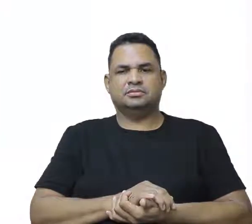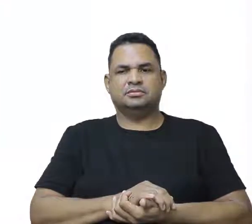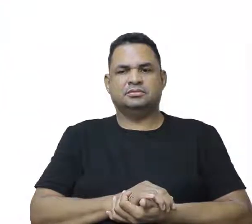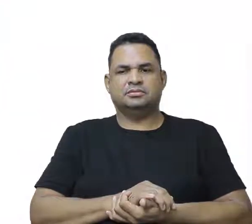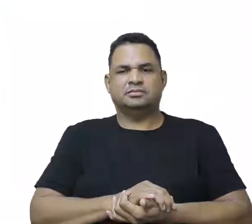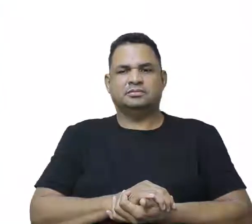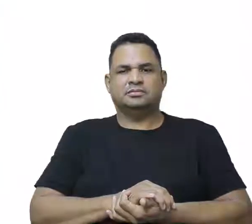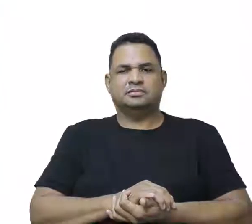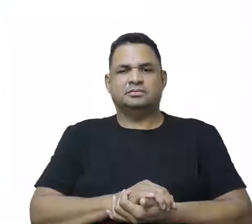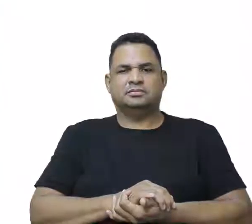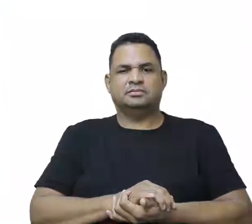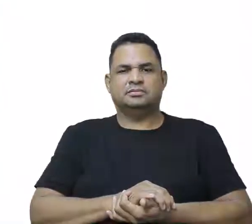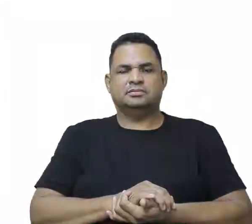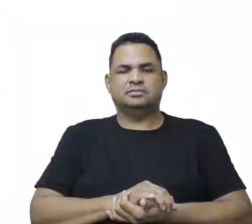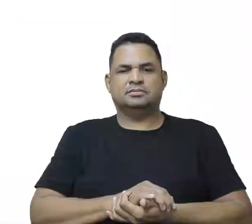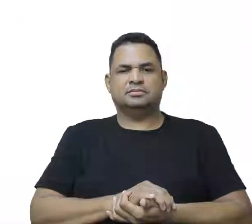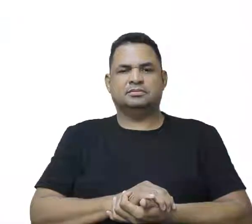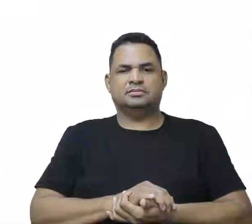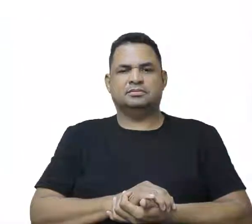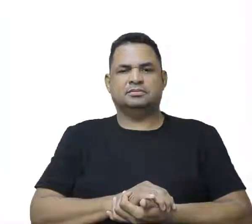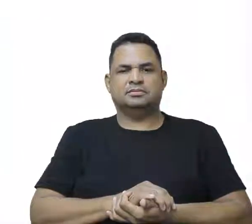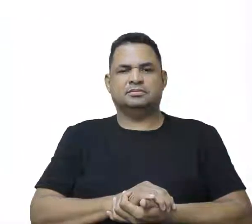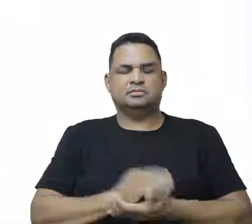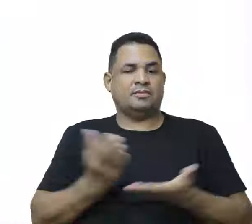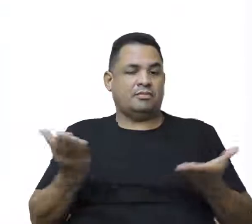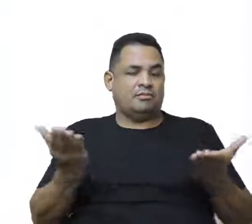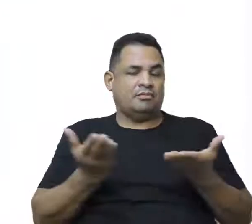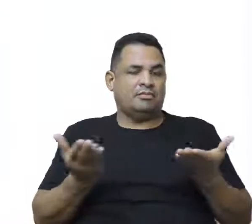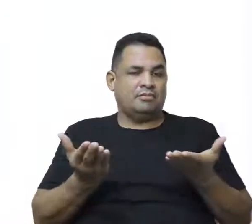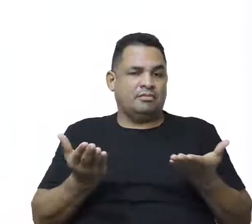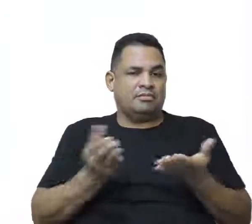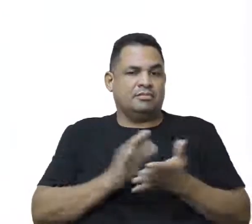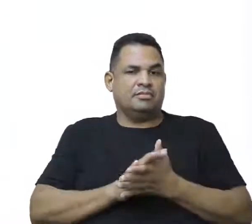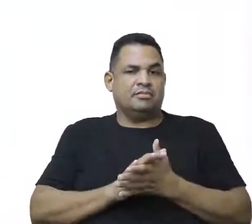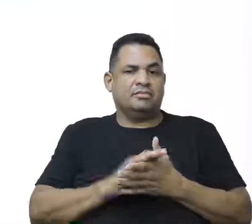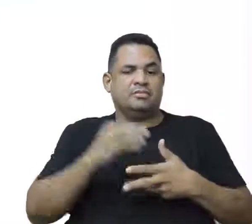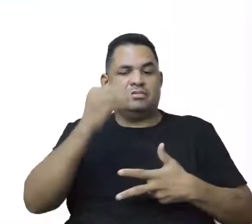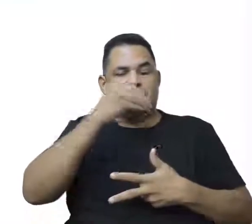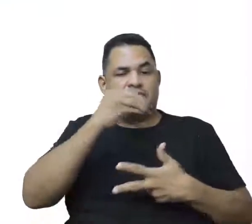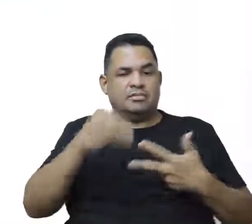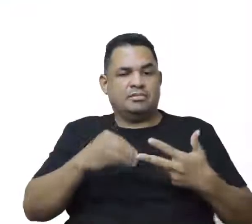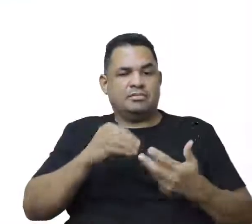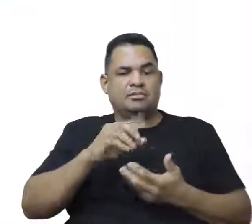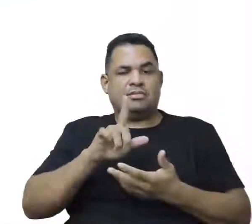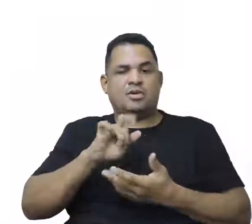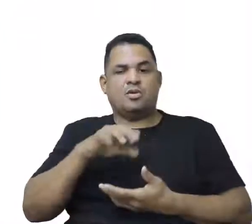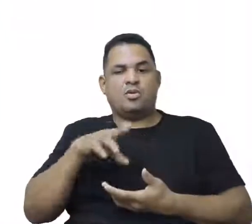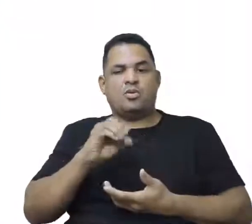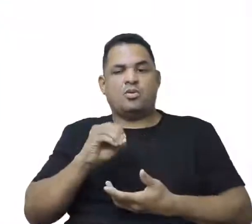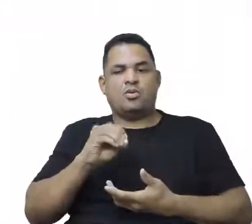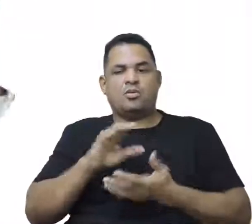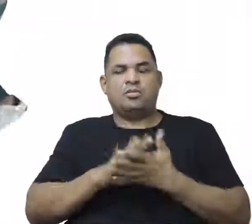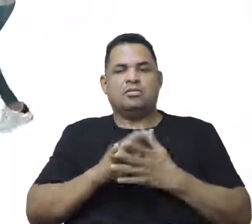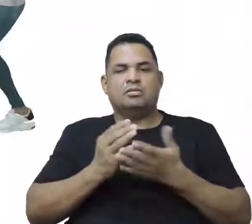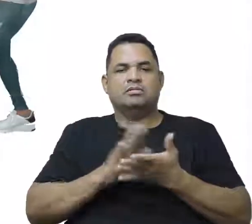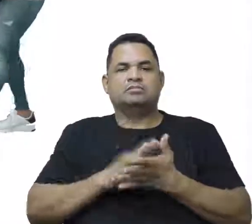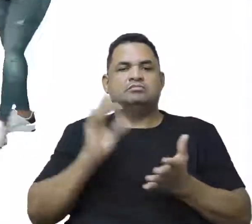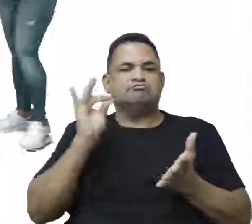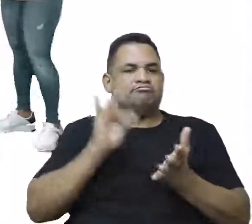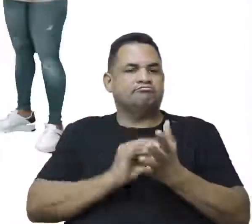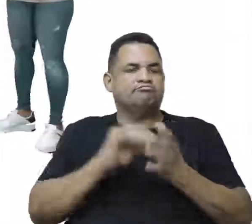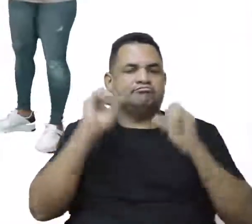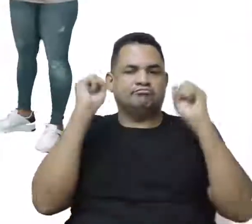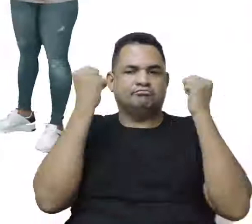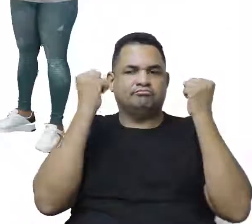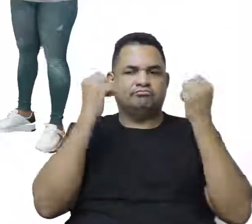comigo. Agora vai, agora vocês veem. Ó, agora vai Enem, nossa logo oficial da Educação Física, para dizer